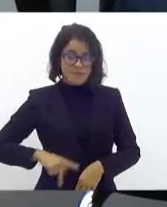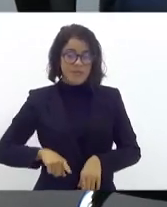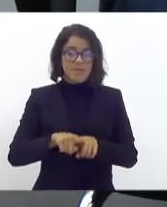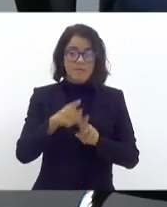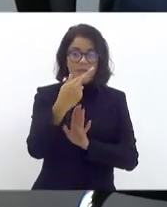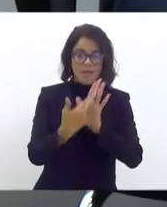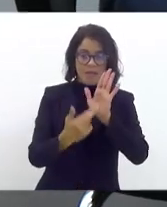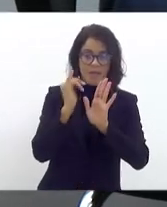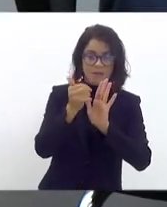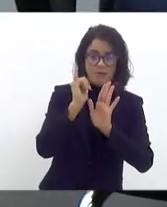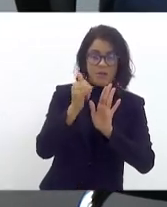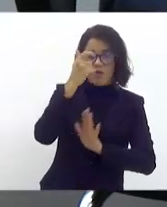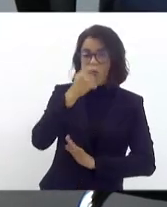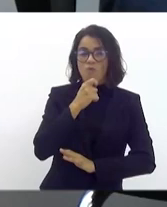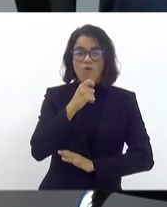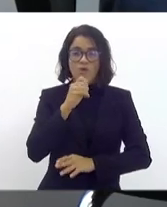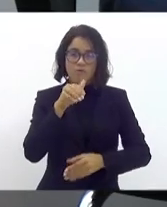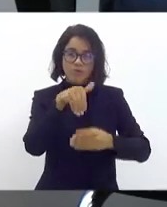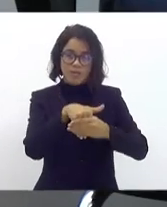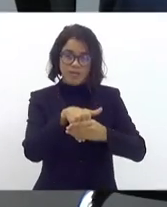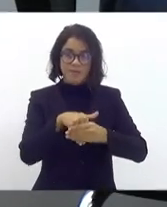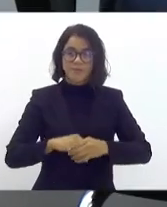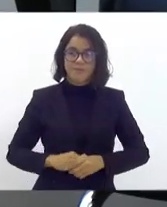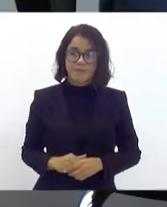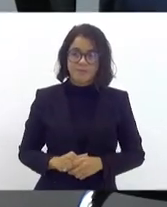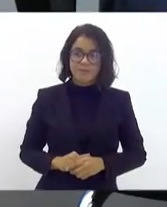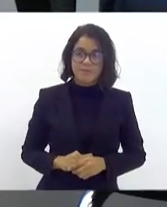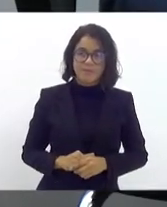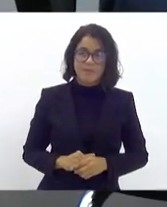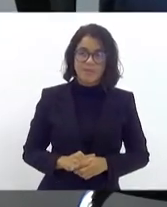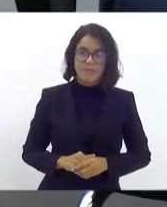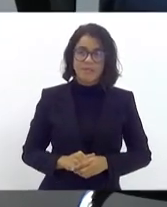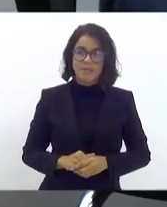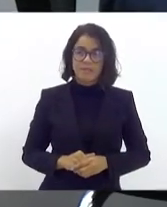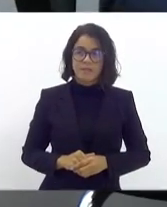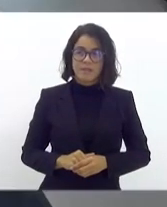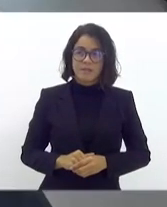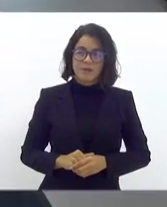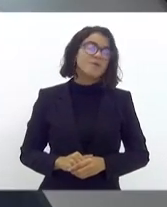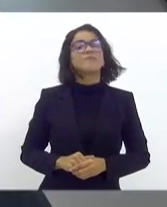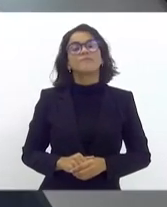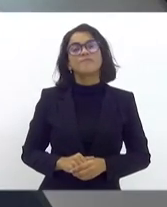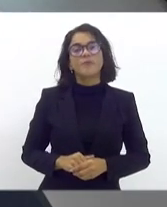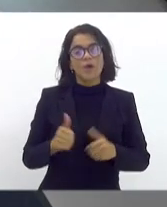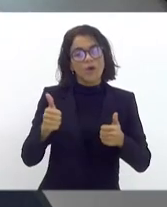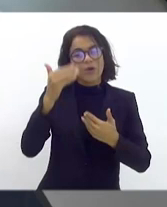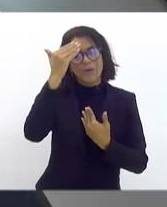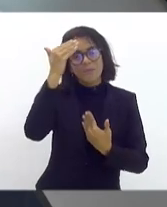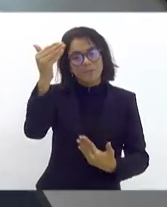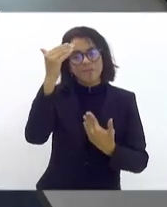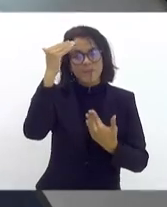relatoria, que eu não votei e eu já tinha votado em relação à sub-relatoria. Consignado, deputado Josemar. Obrigado pela